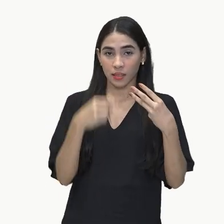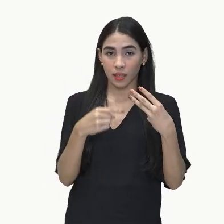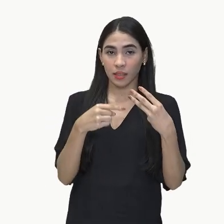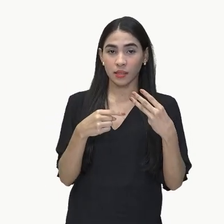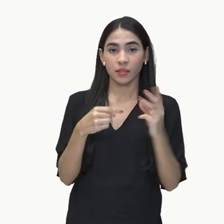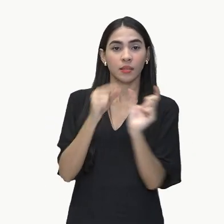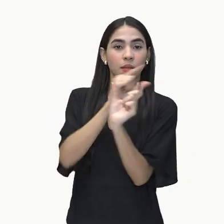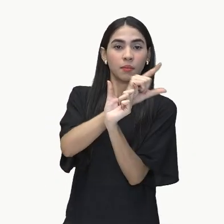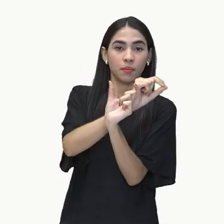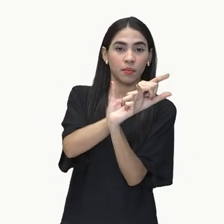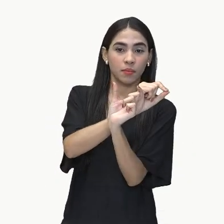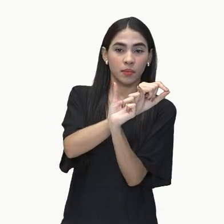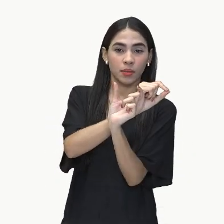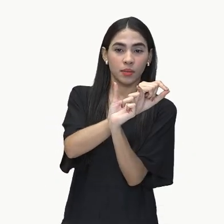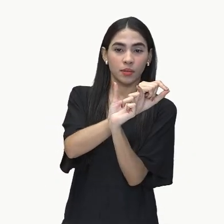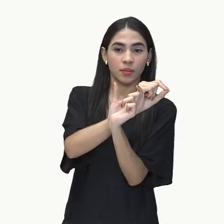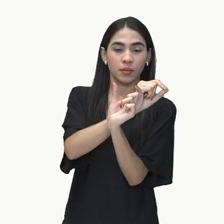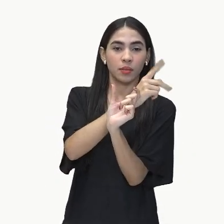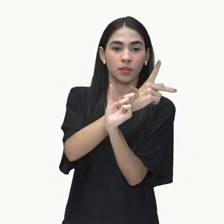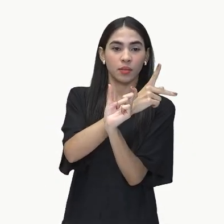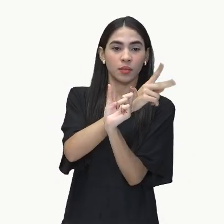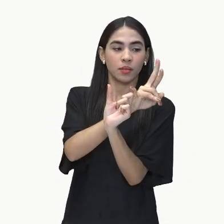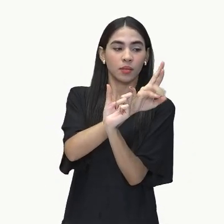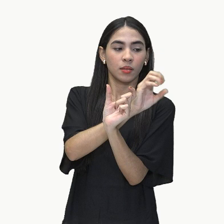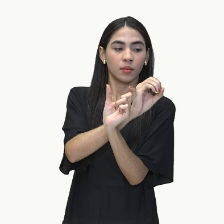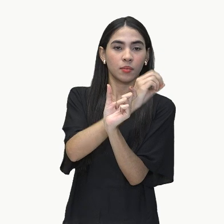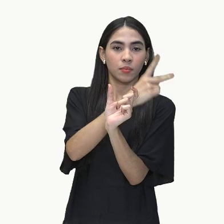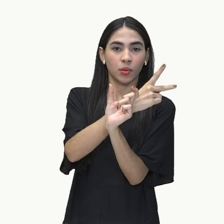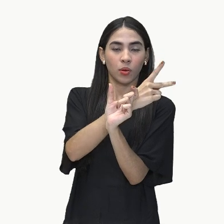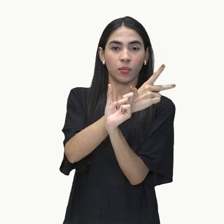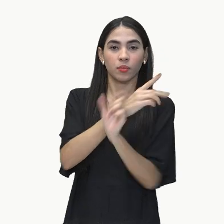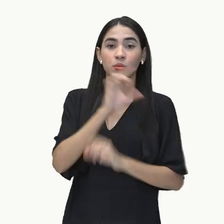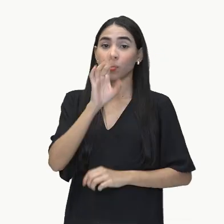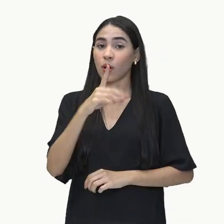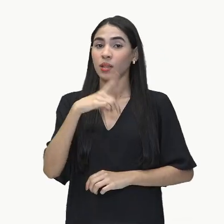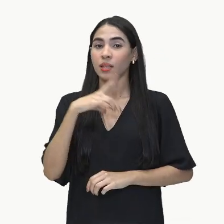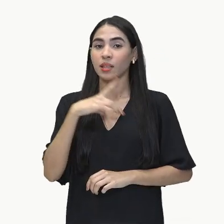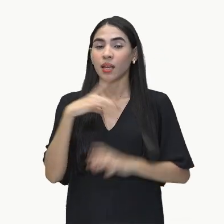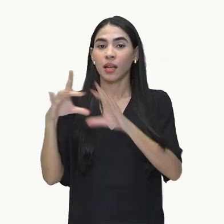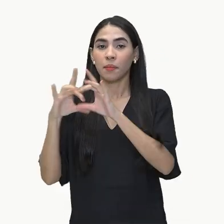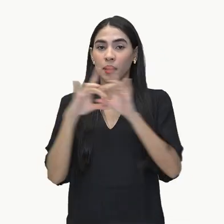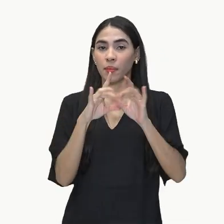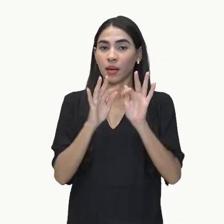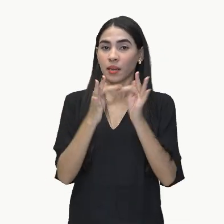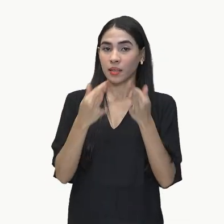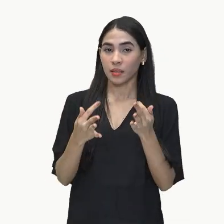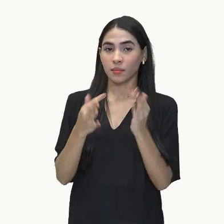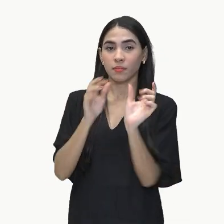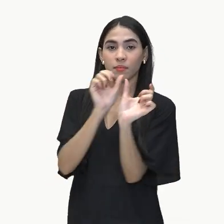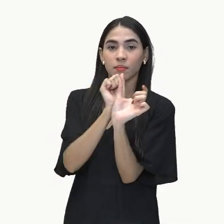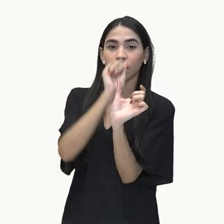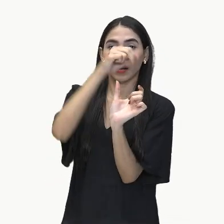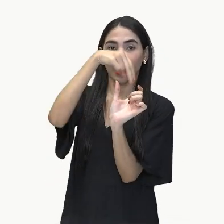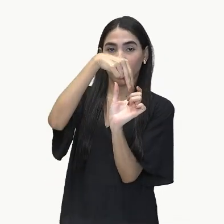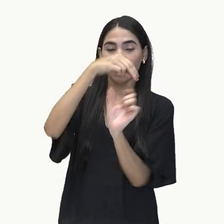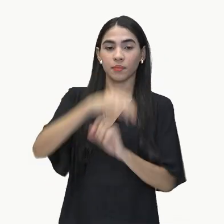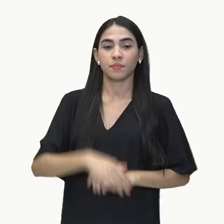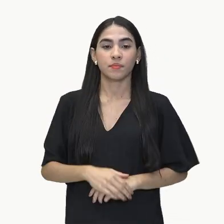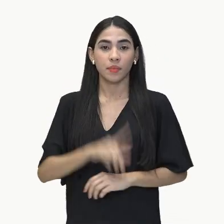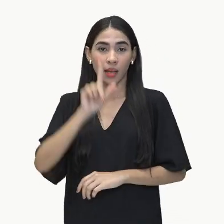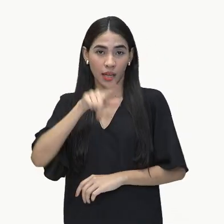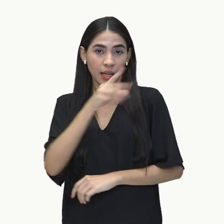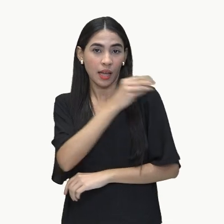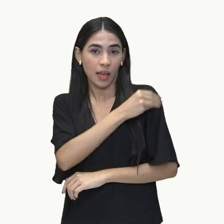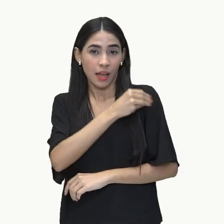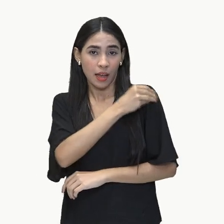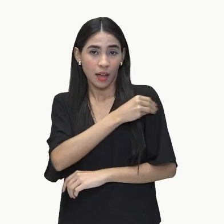prefixo, prop, só tem ligação simples, an. E como é um álcool,